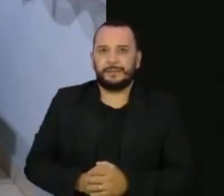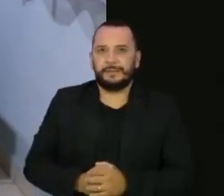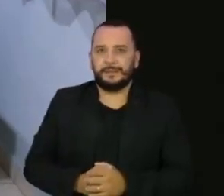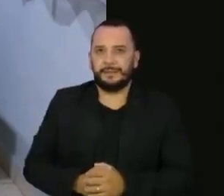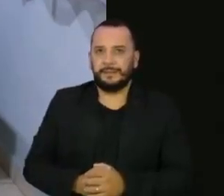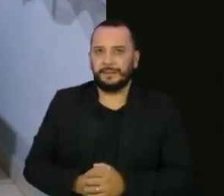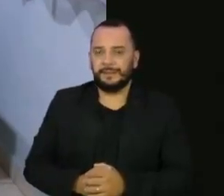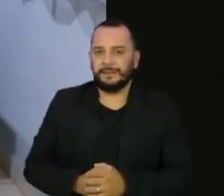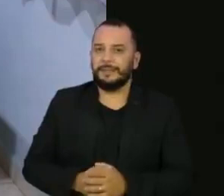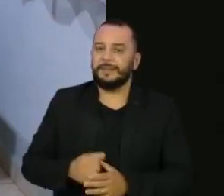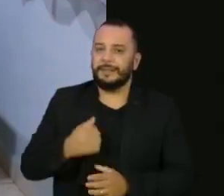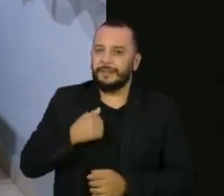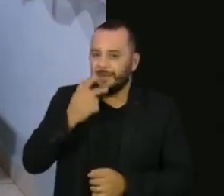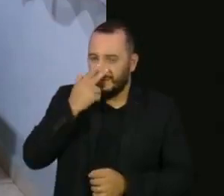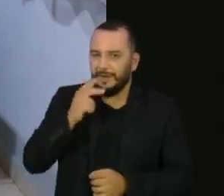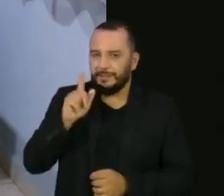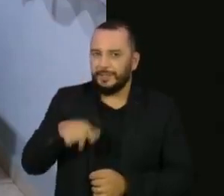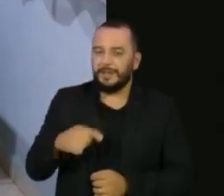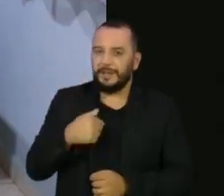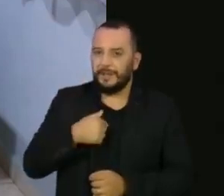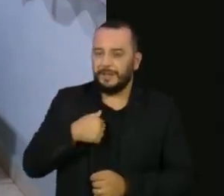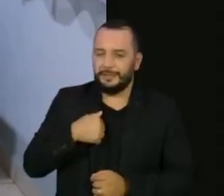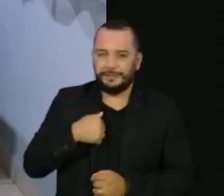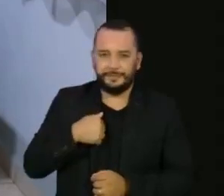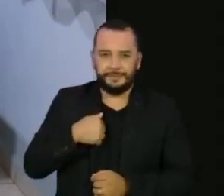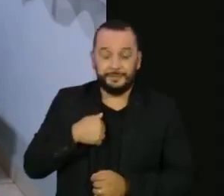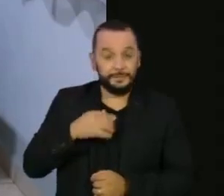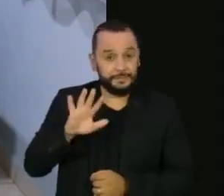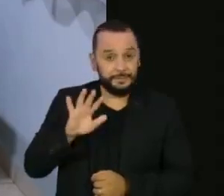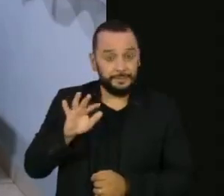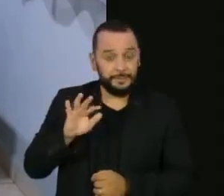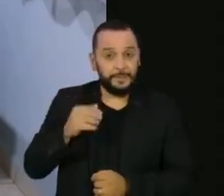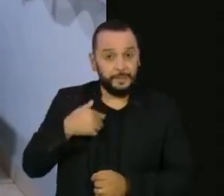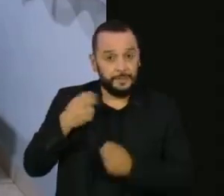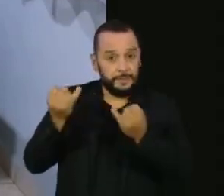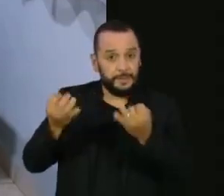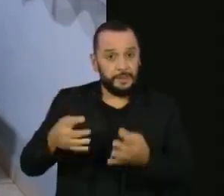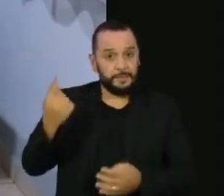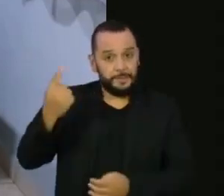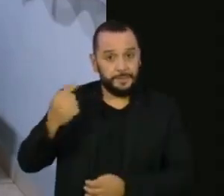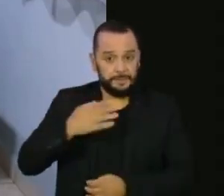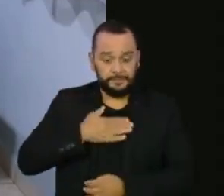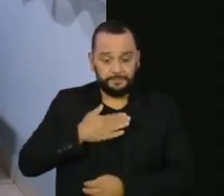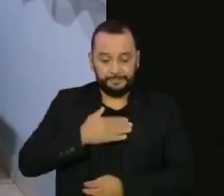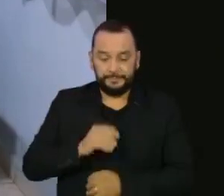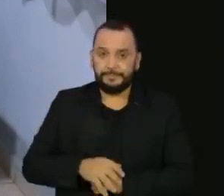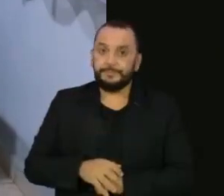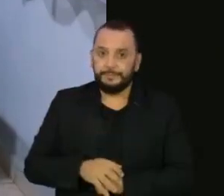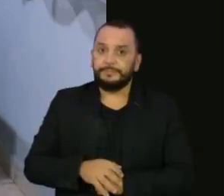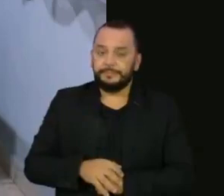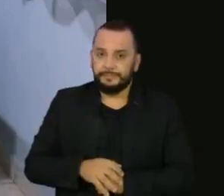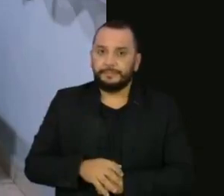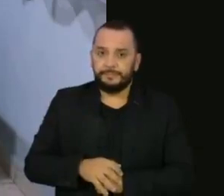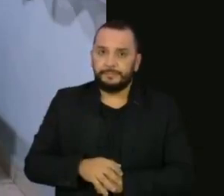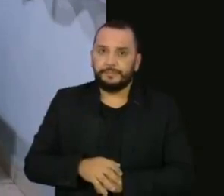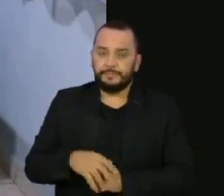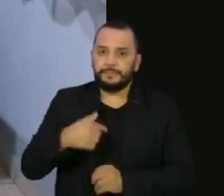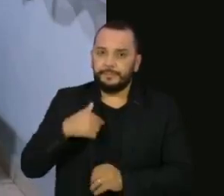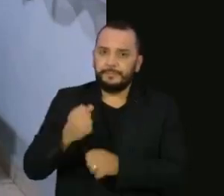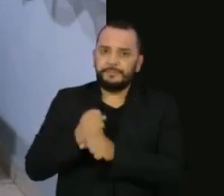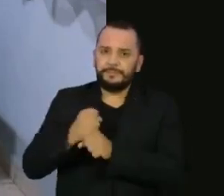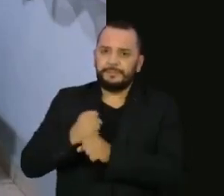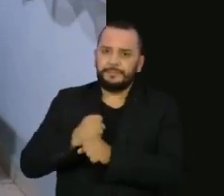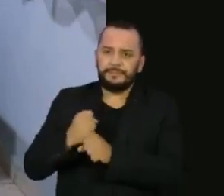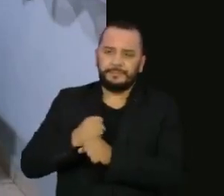eu acho que o posicionamento, vou falar primeiro de mim, isso é uma coisa que me acompanha há muito